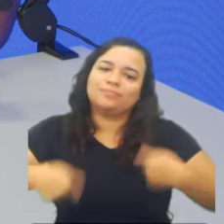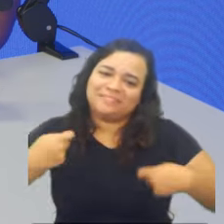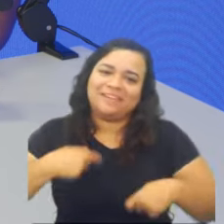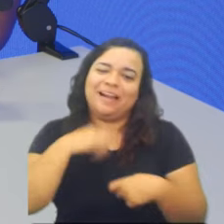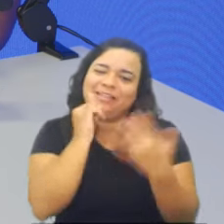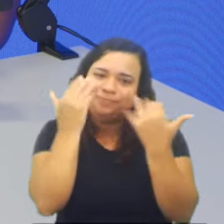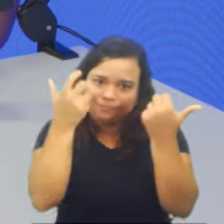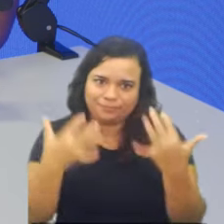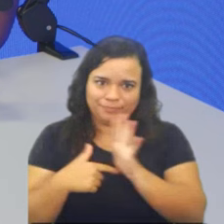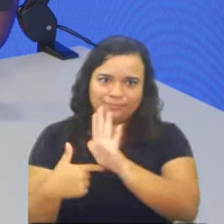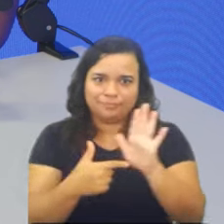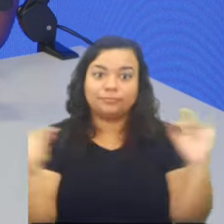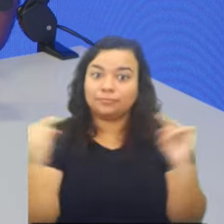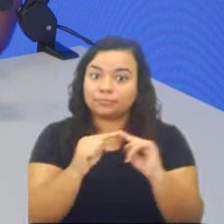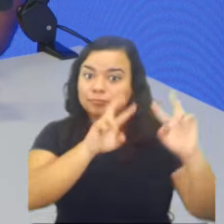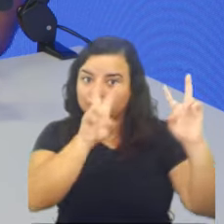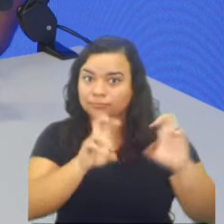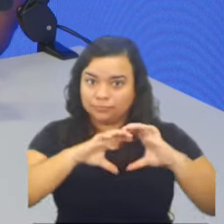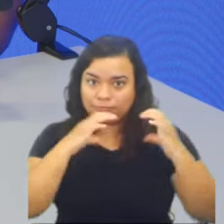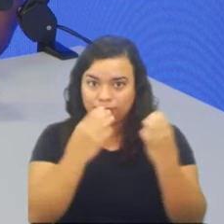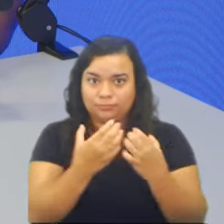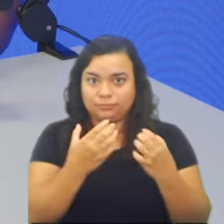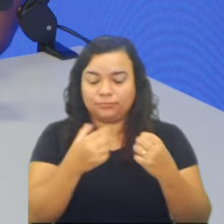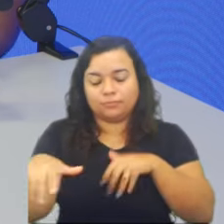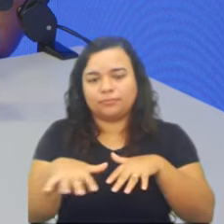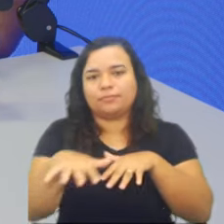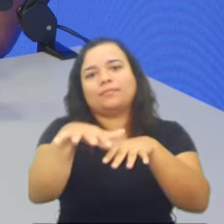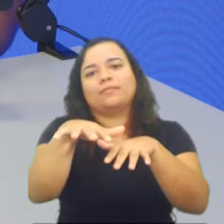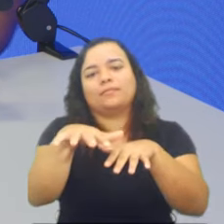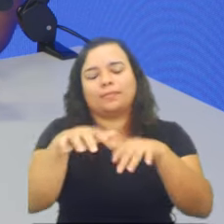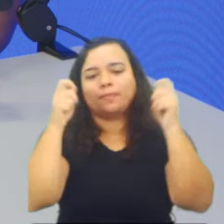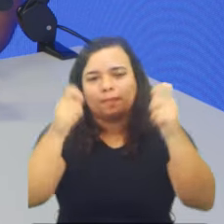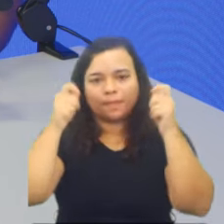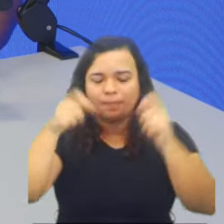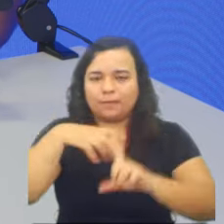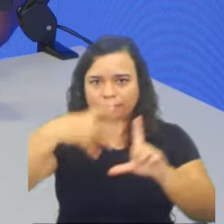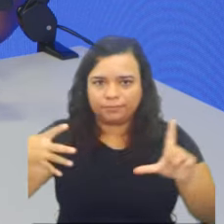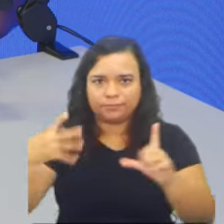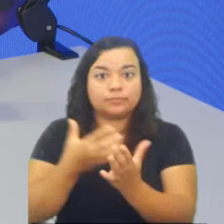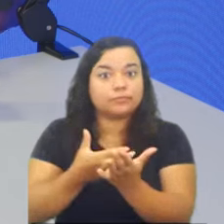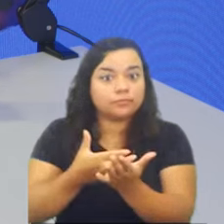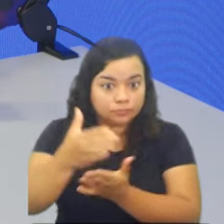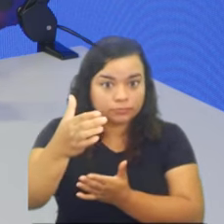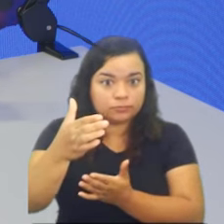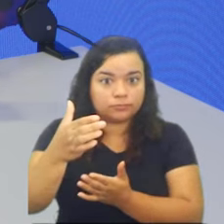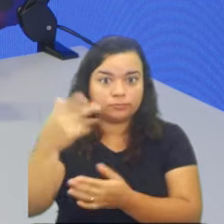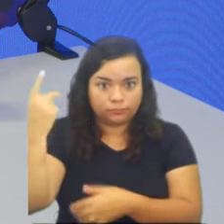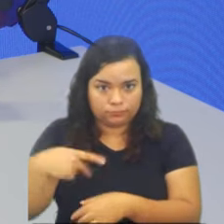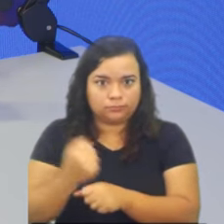exemplo aqui que tem a ver com a questão da comunidade da parada eh no